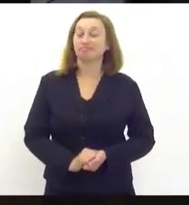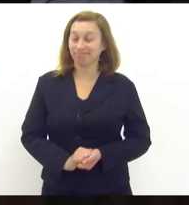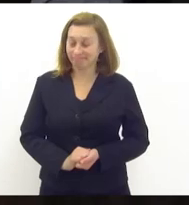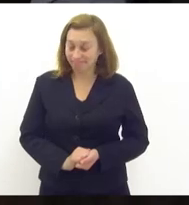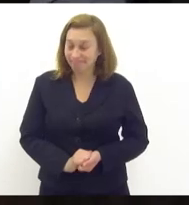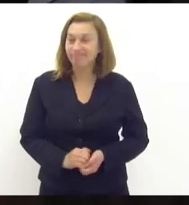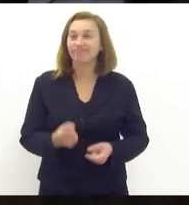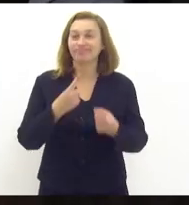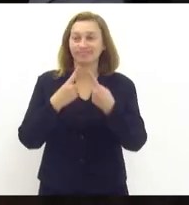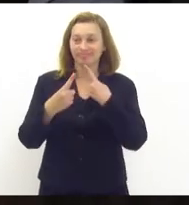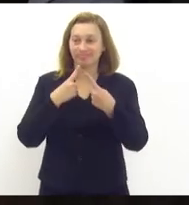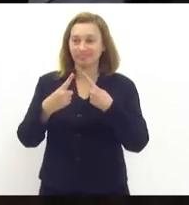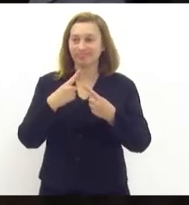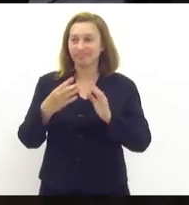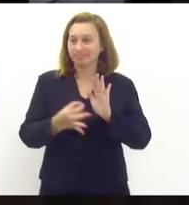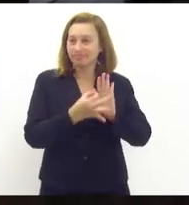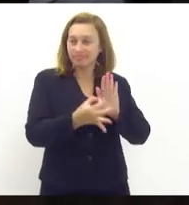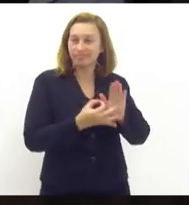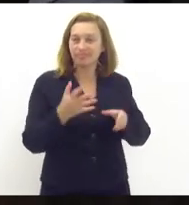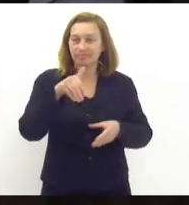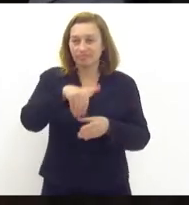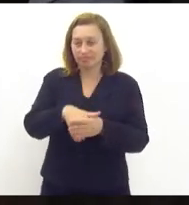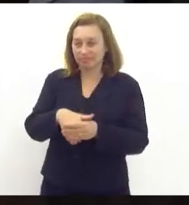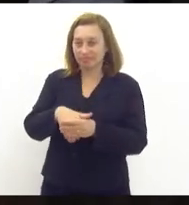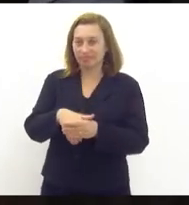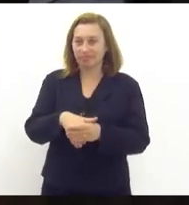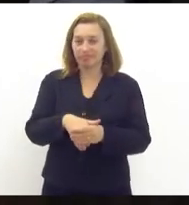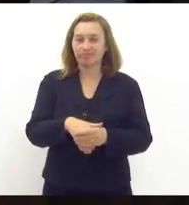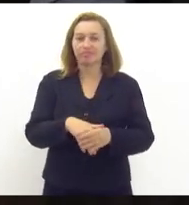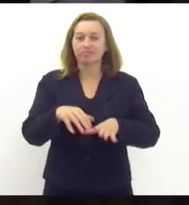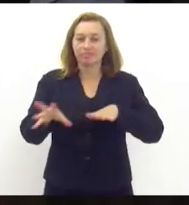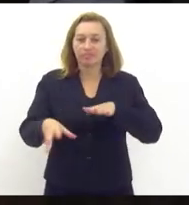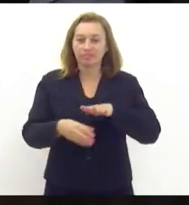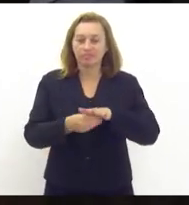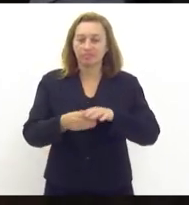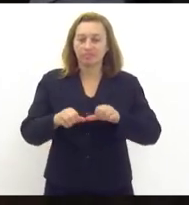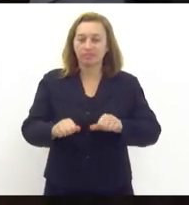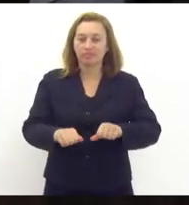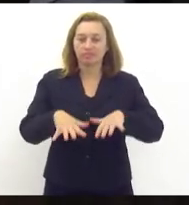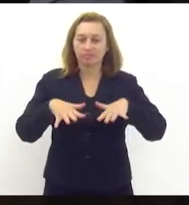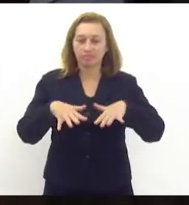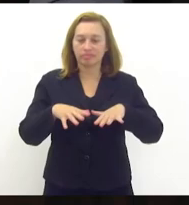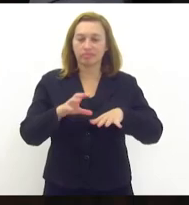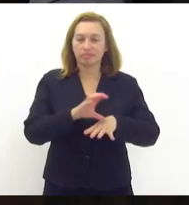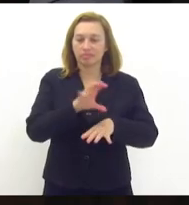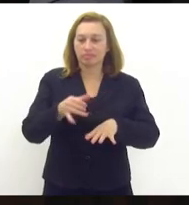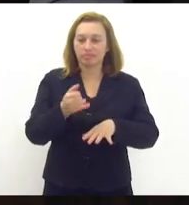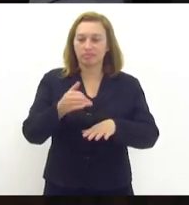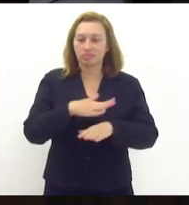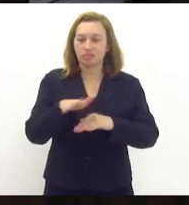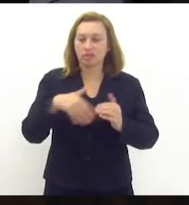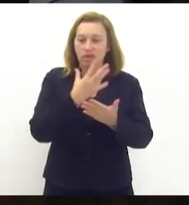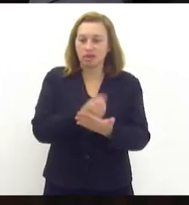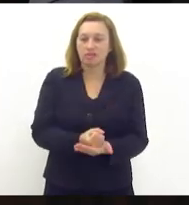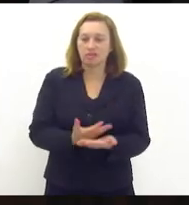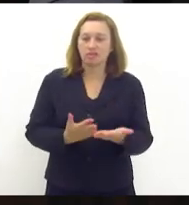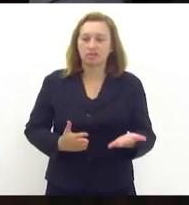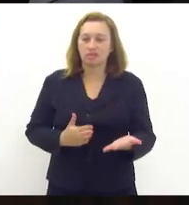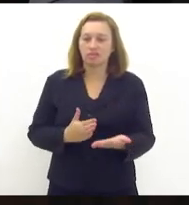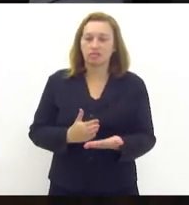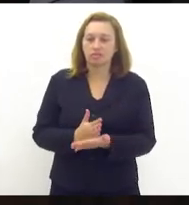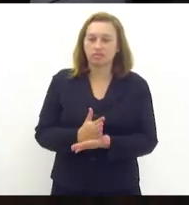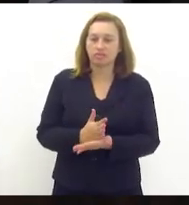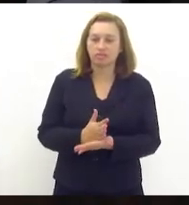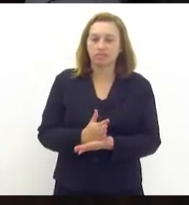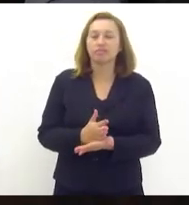emitidos em votação a emenda da ccj sou de que a prova permanece